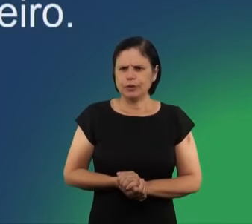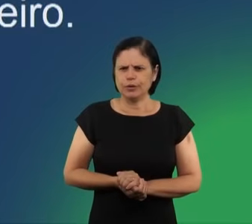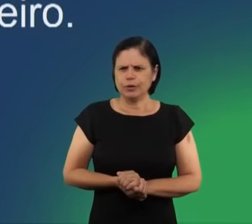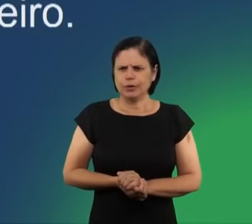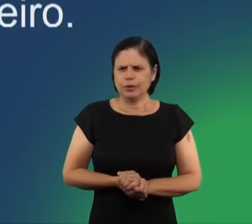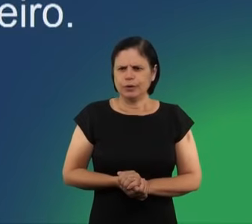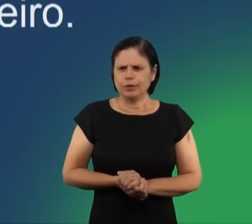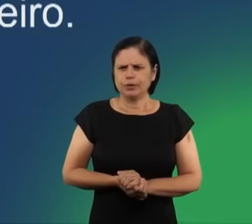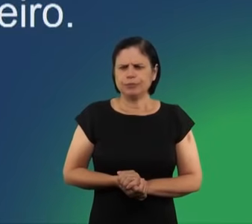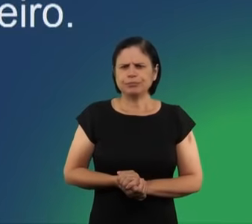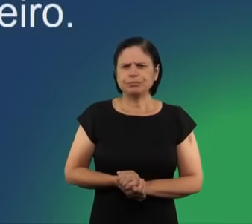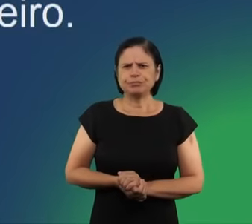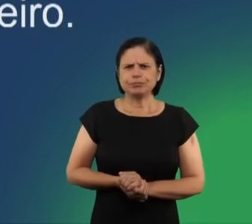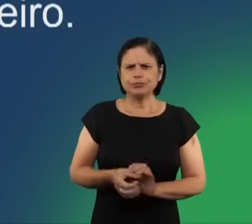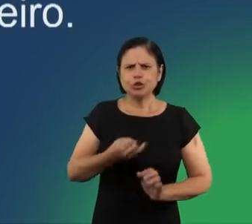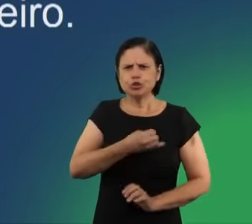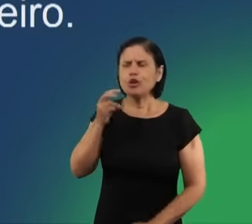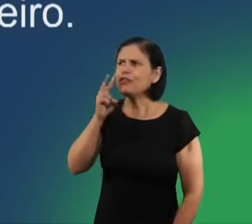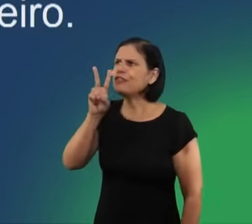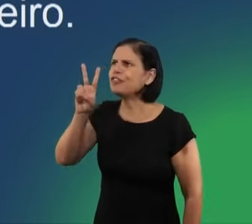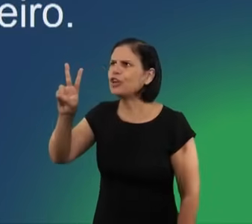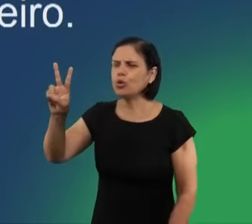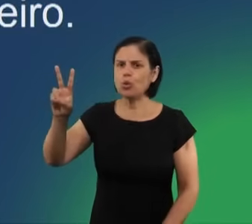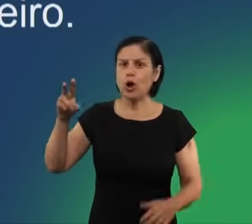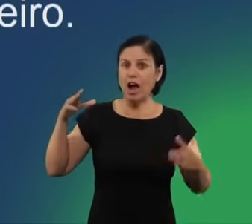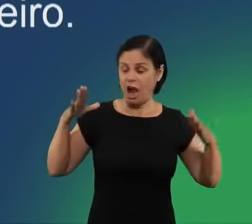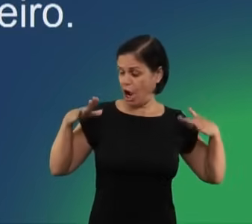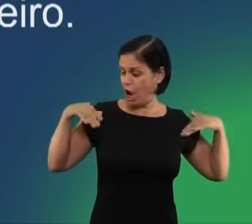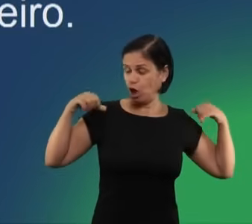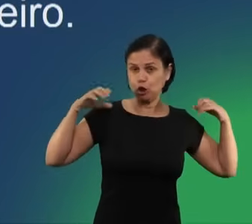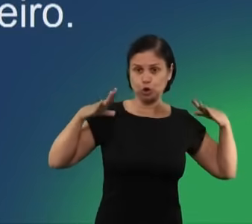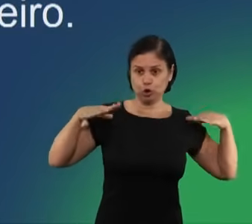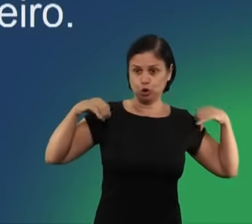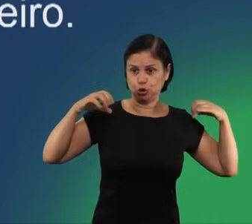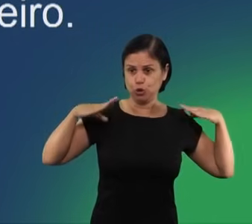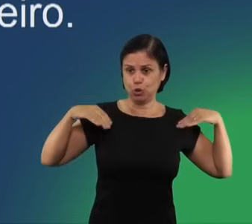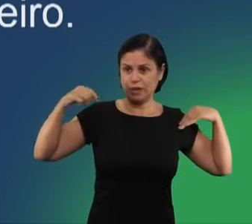Comigo. E veio a mim a